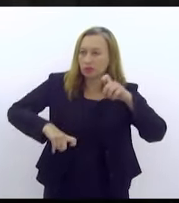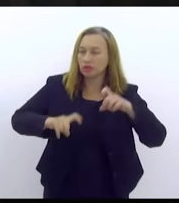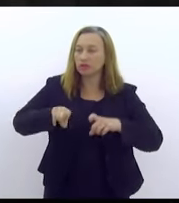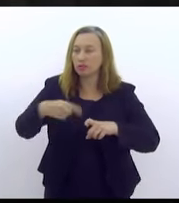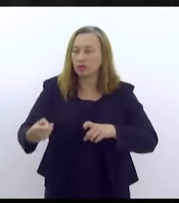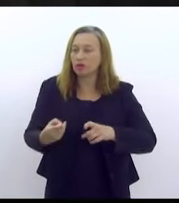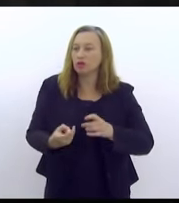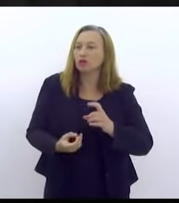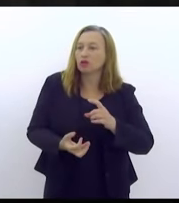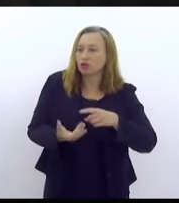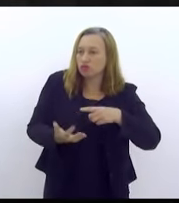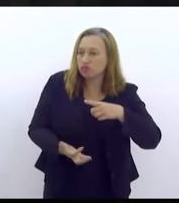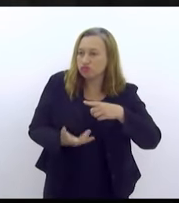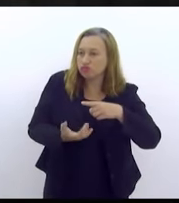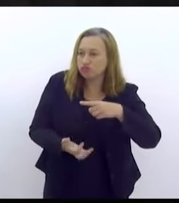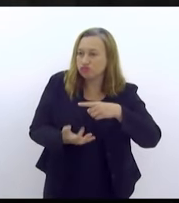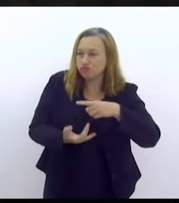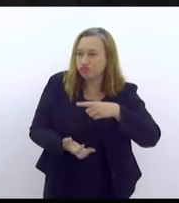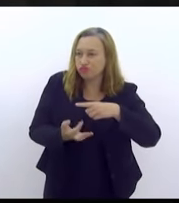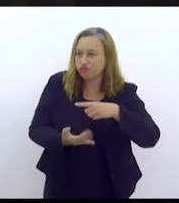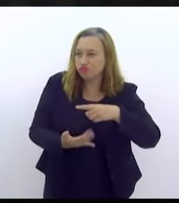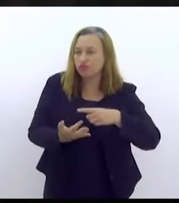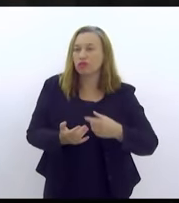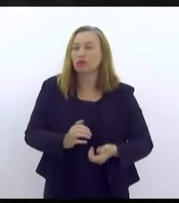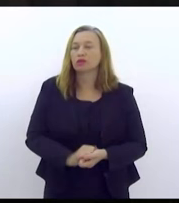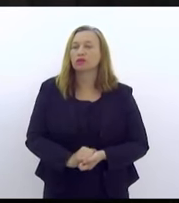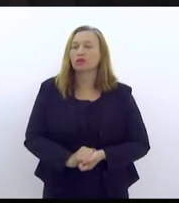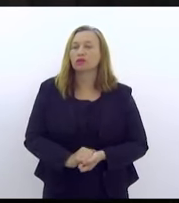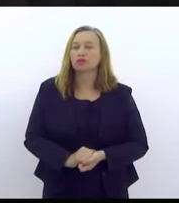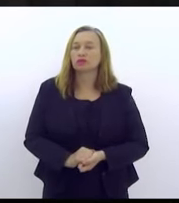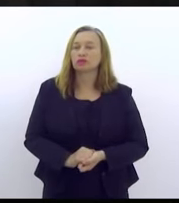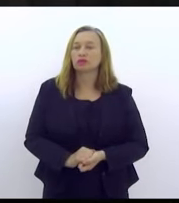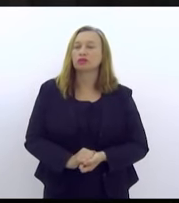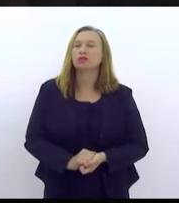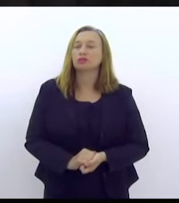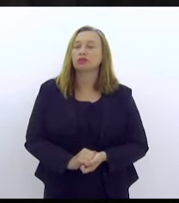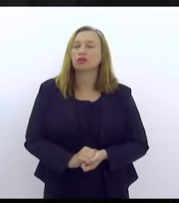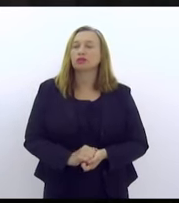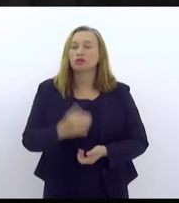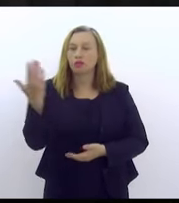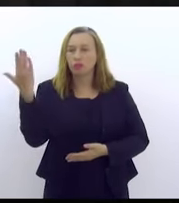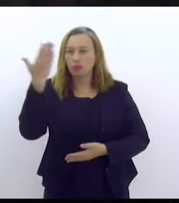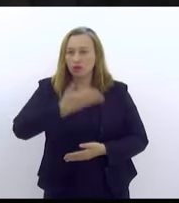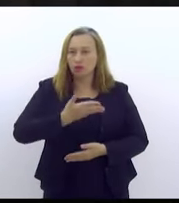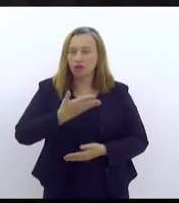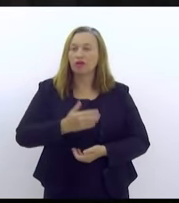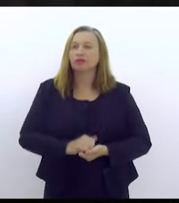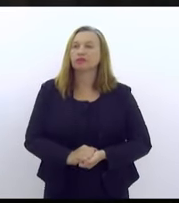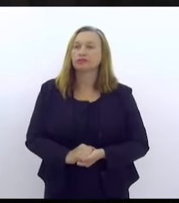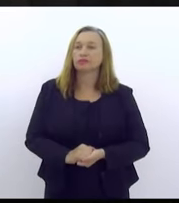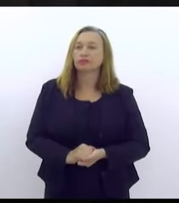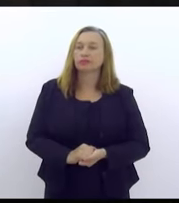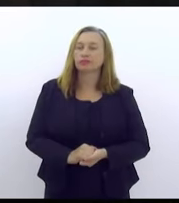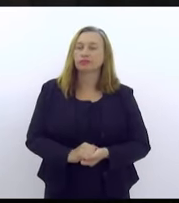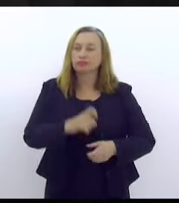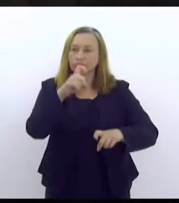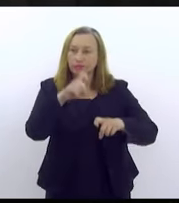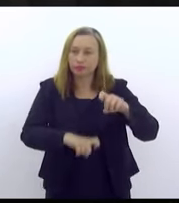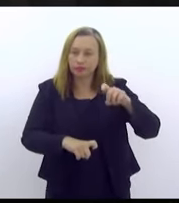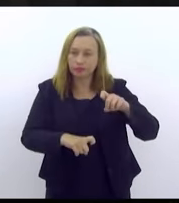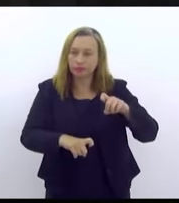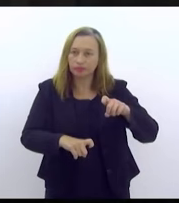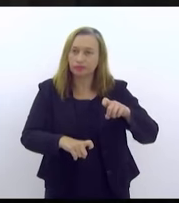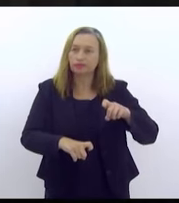queimadas. Confissões dos terroristas capturados comprovaram que a violação sexual em